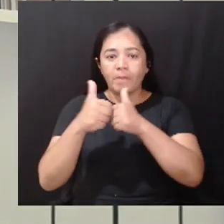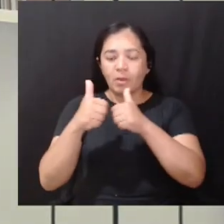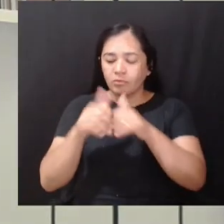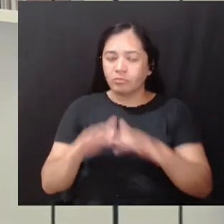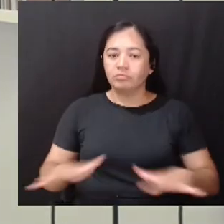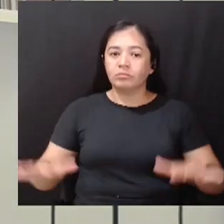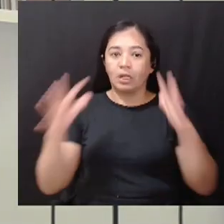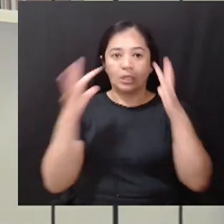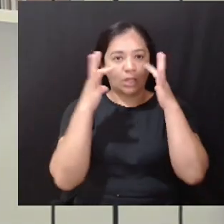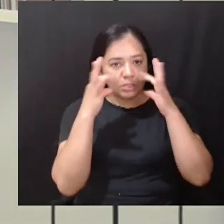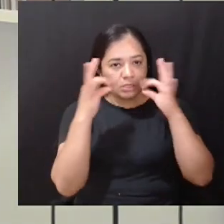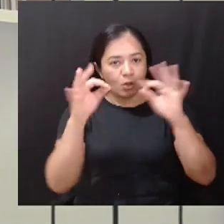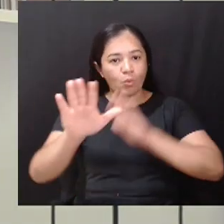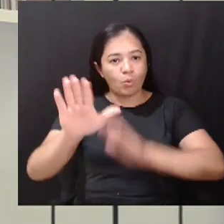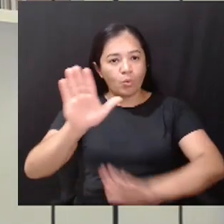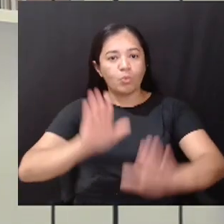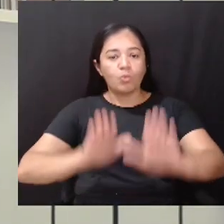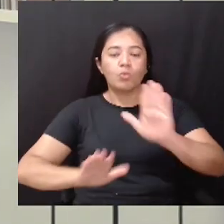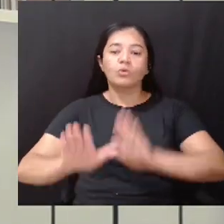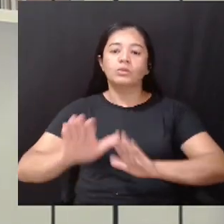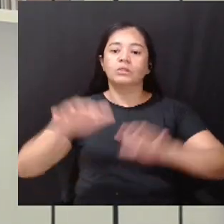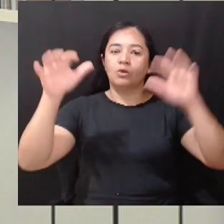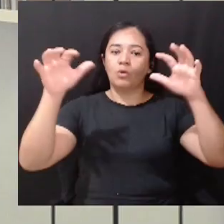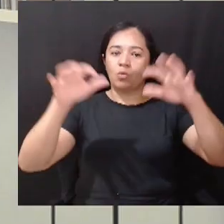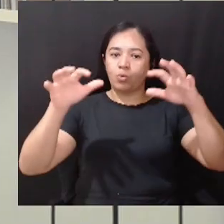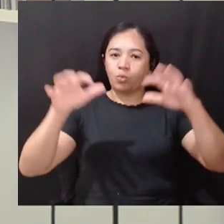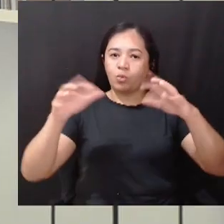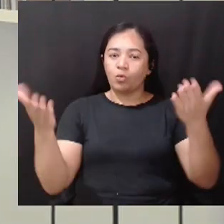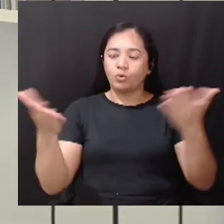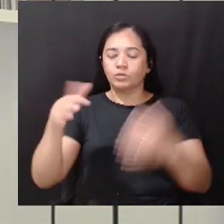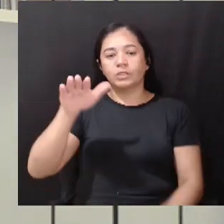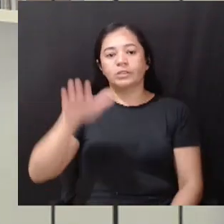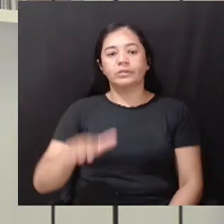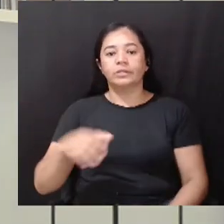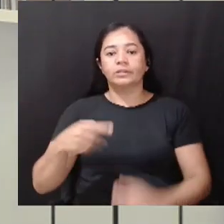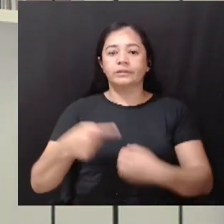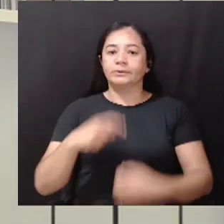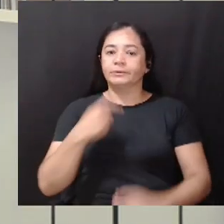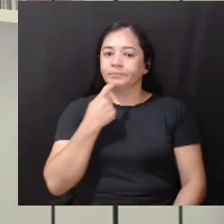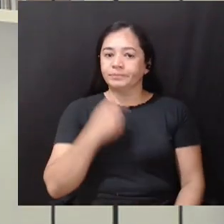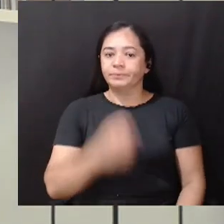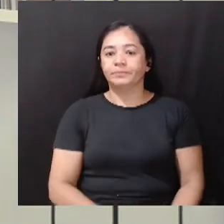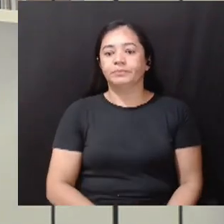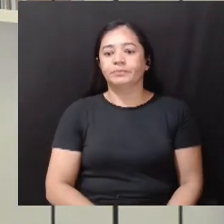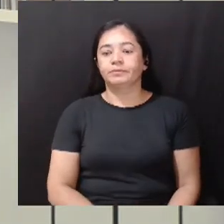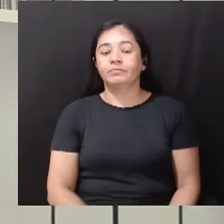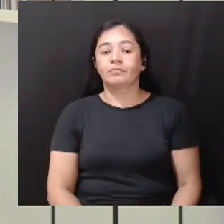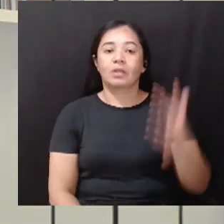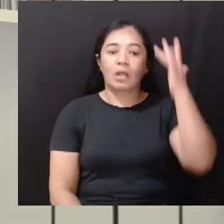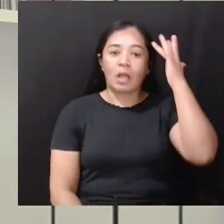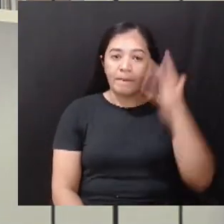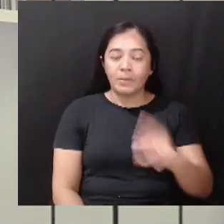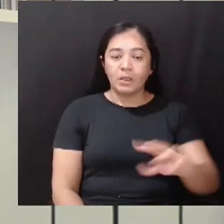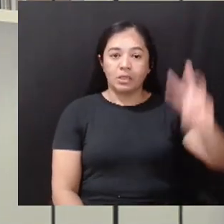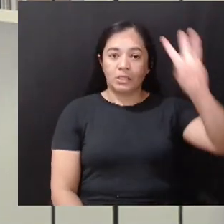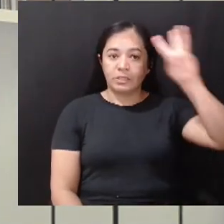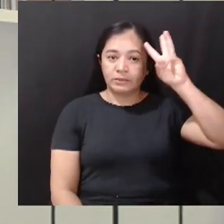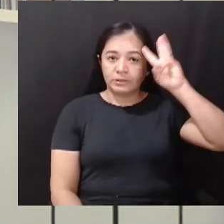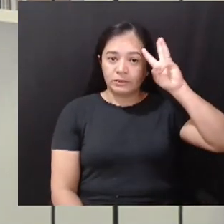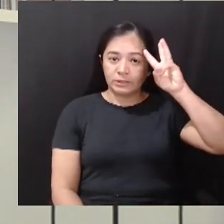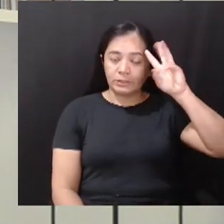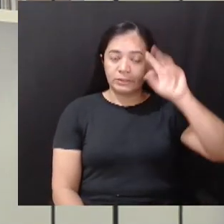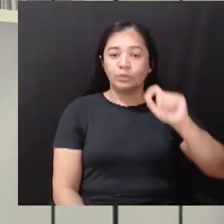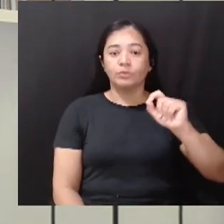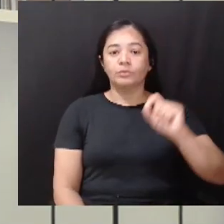muita atenção na chuva nesta tarde aqui na cidade de Campinas. Para amanhã, terça-feira, a instabilidade que